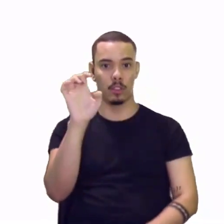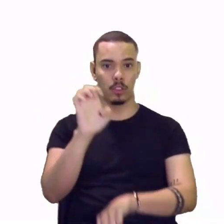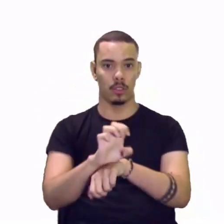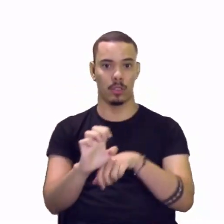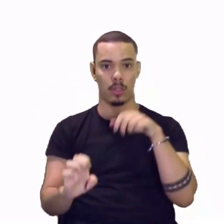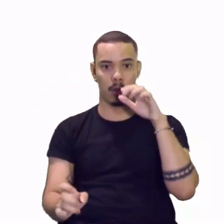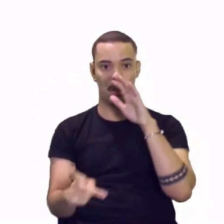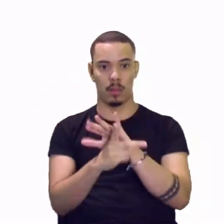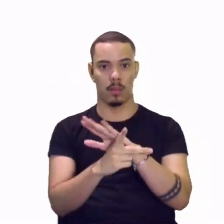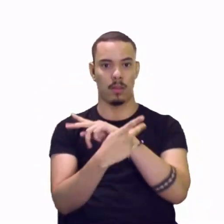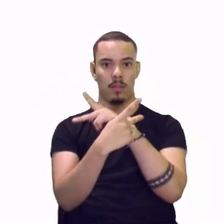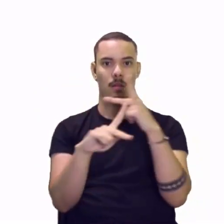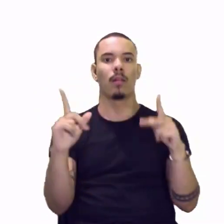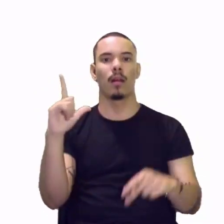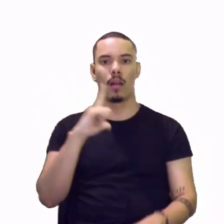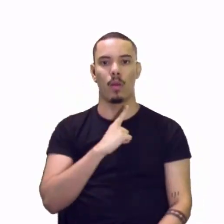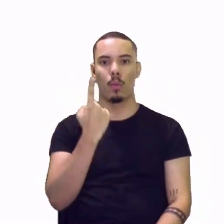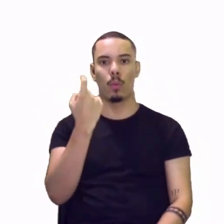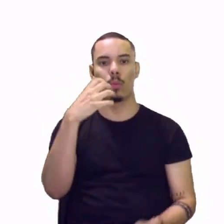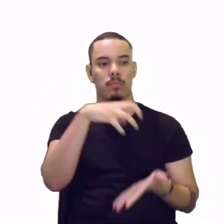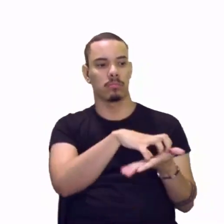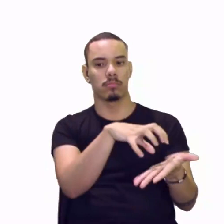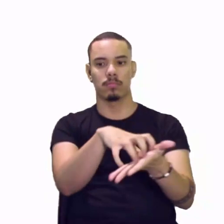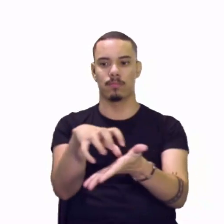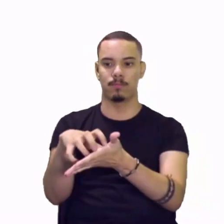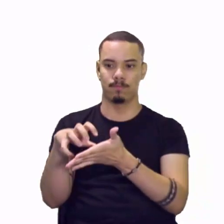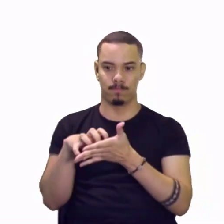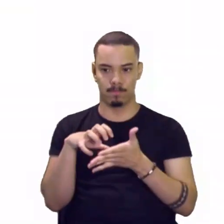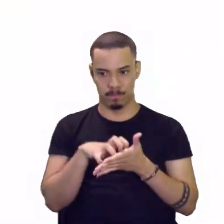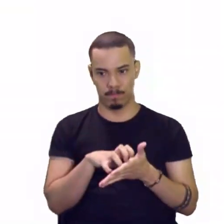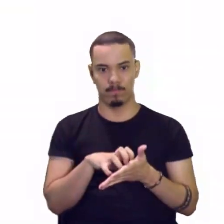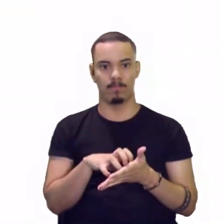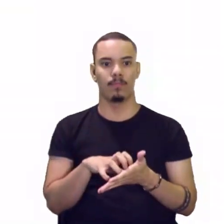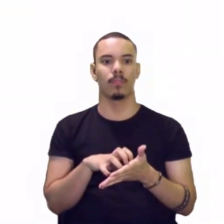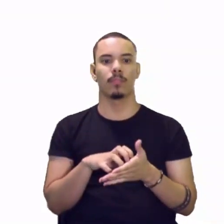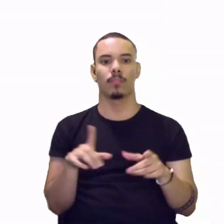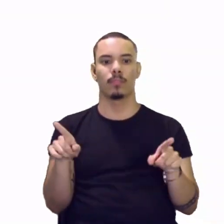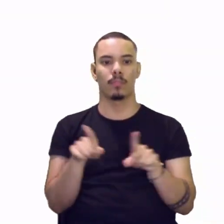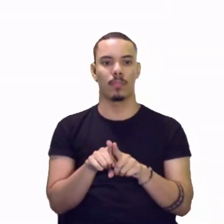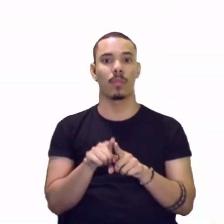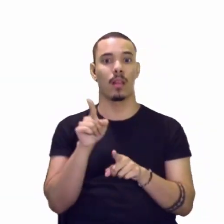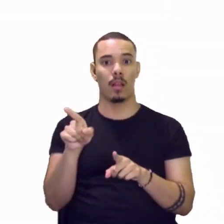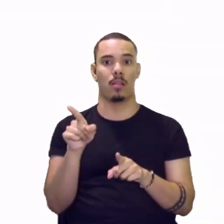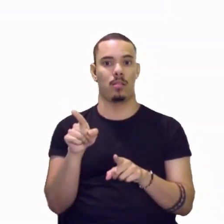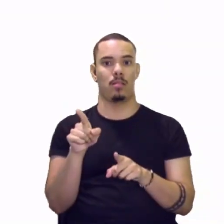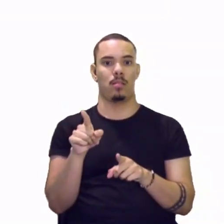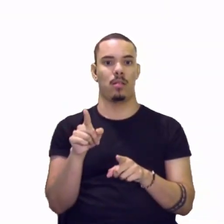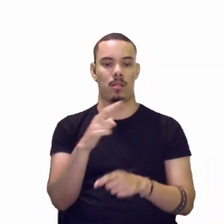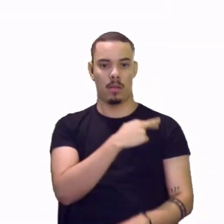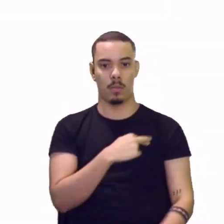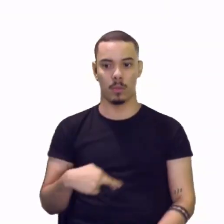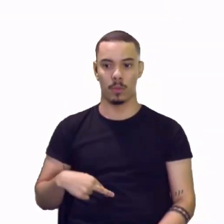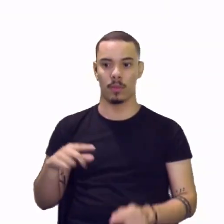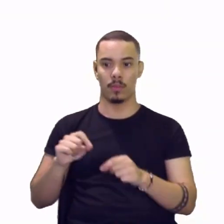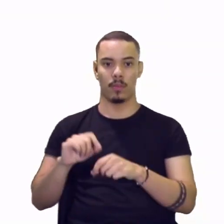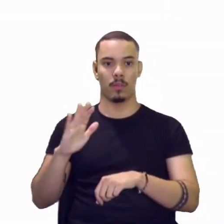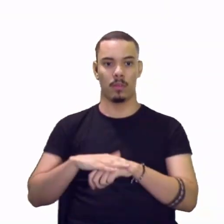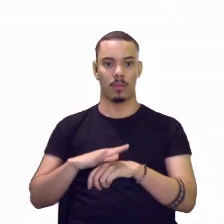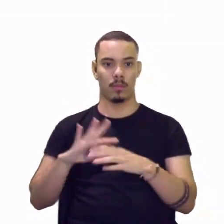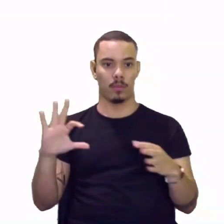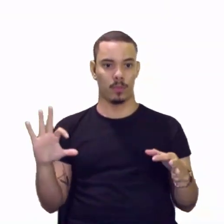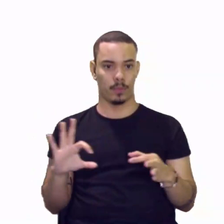Brasil é uma unidade federativa, somos uma federação. E essa república, ela é formada por quem? Pela